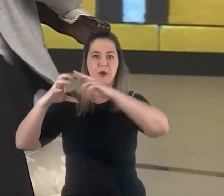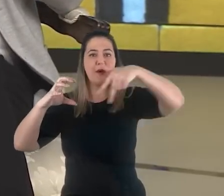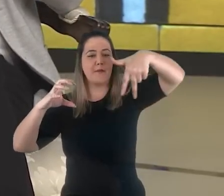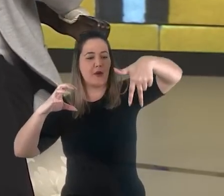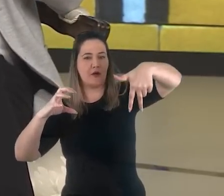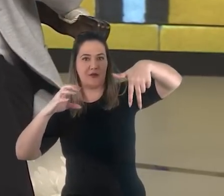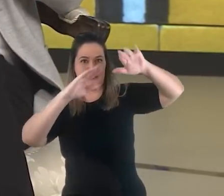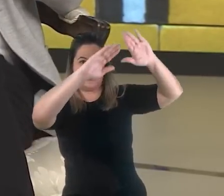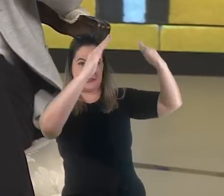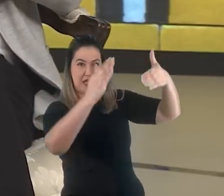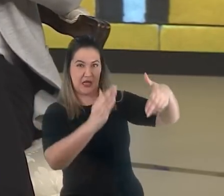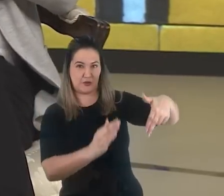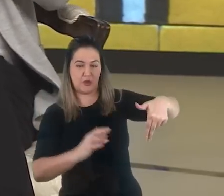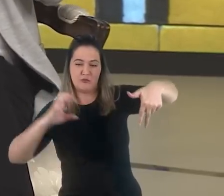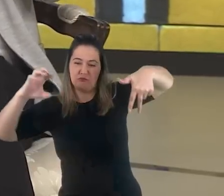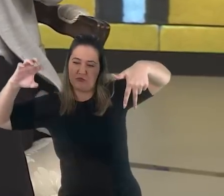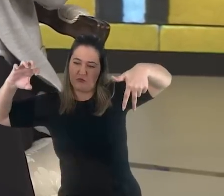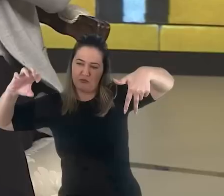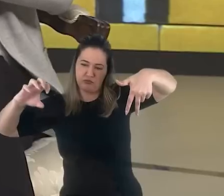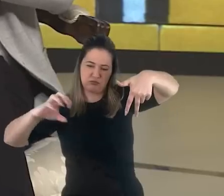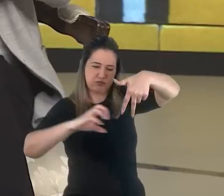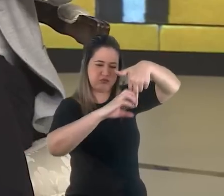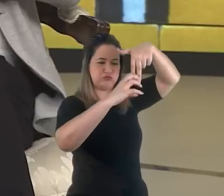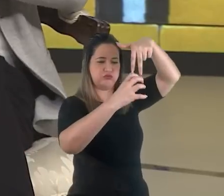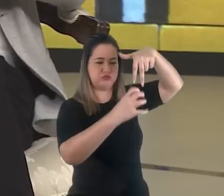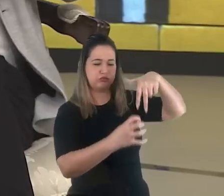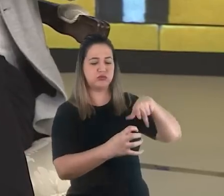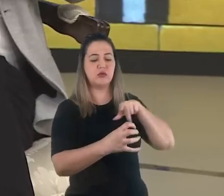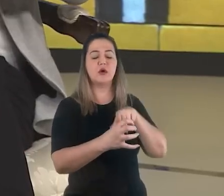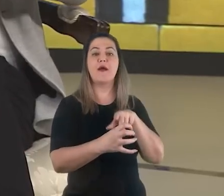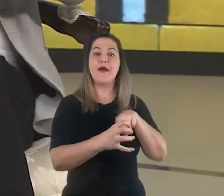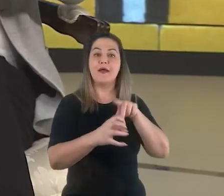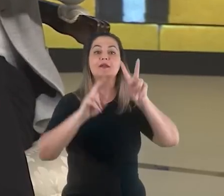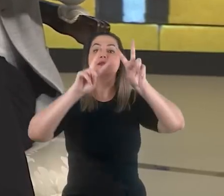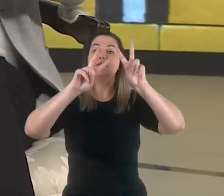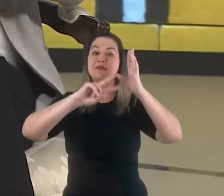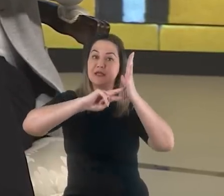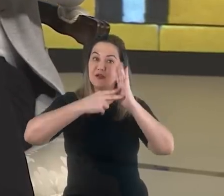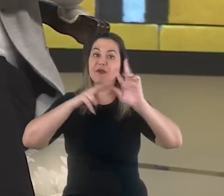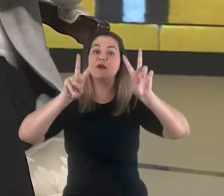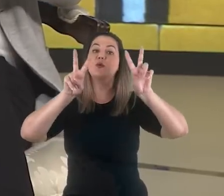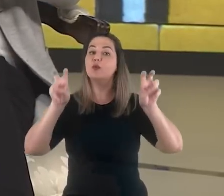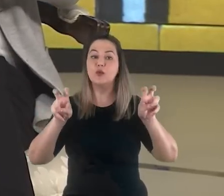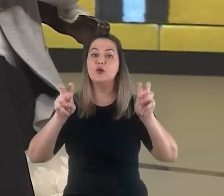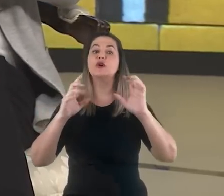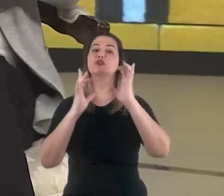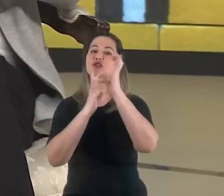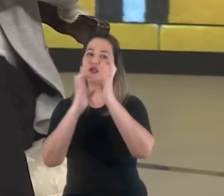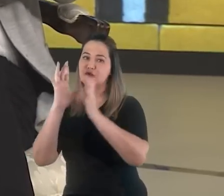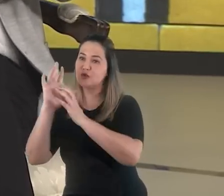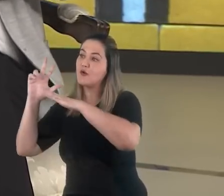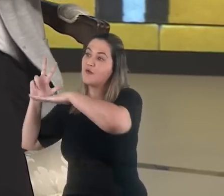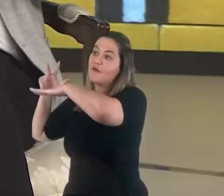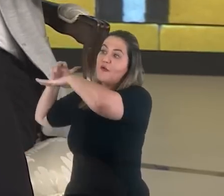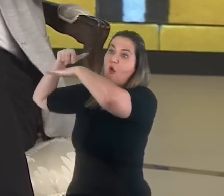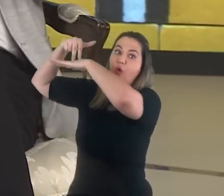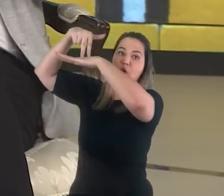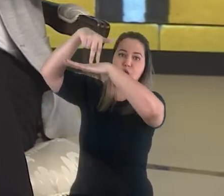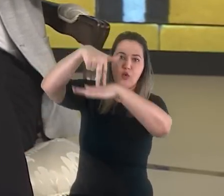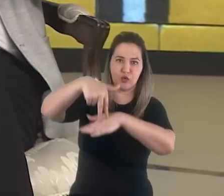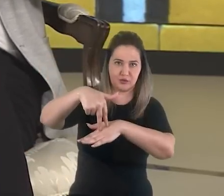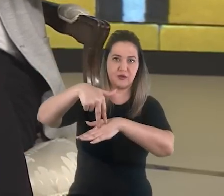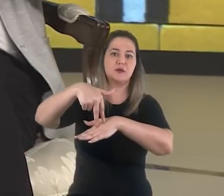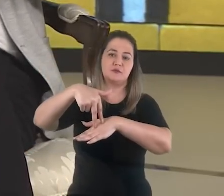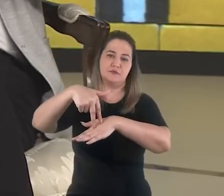ela nada mais, nada menos é do que a segunda vinda de Cristo. E se de fato estamos vivendo nos dias